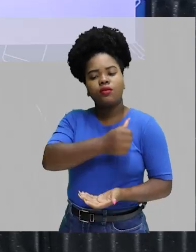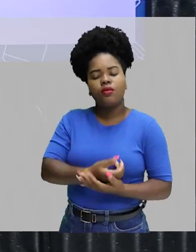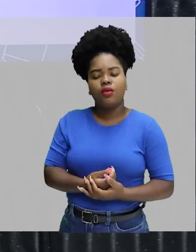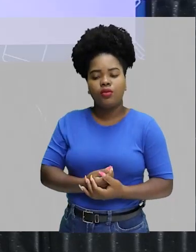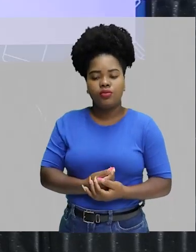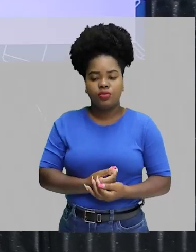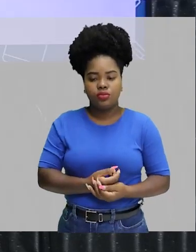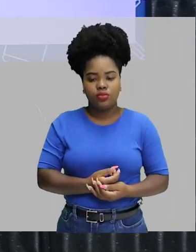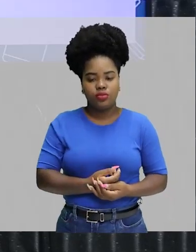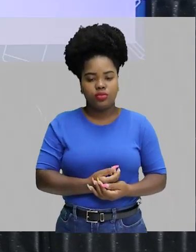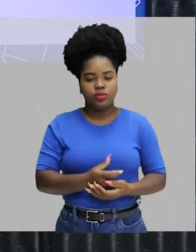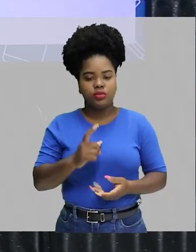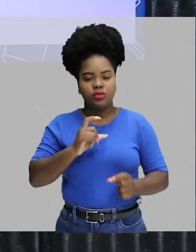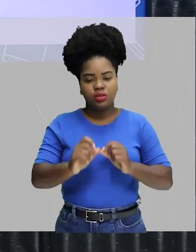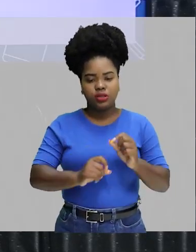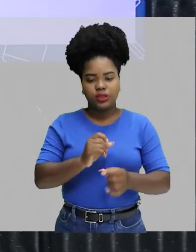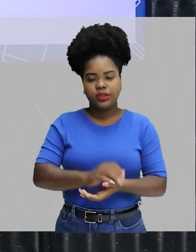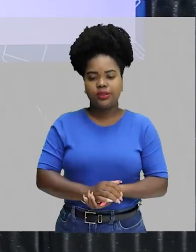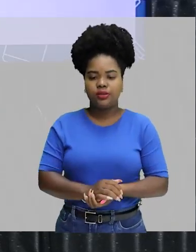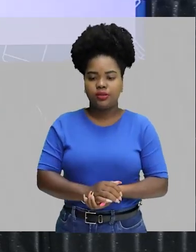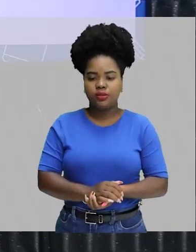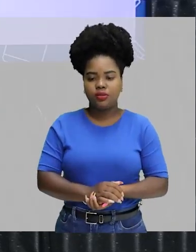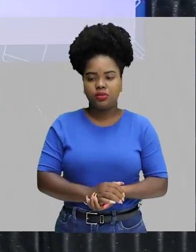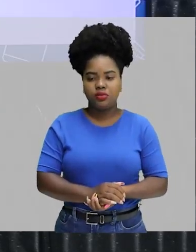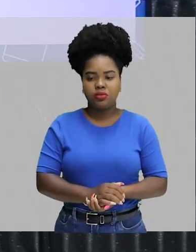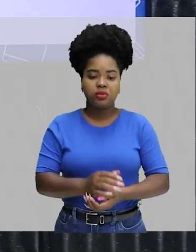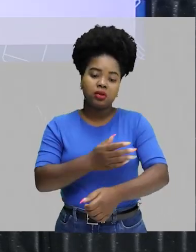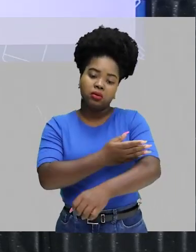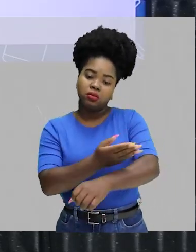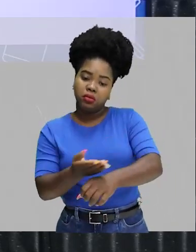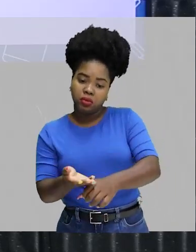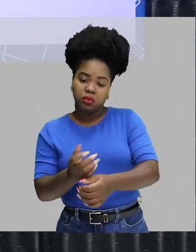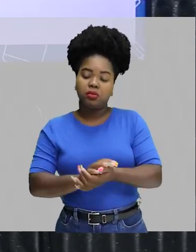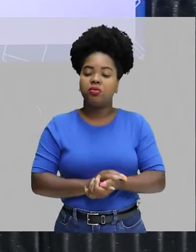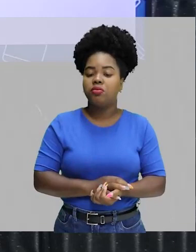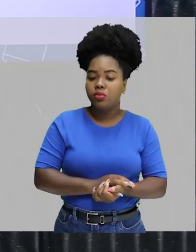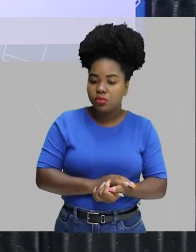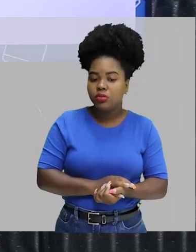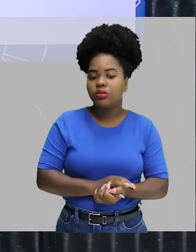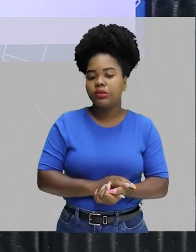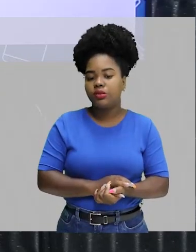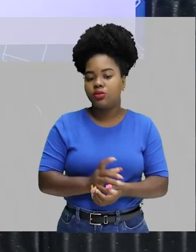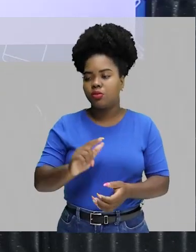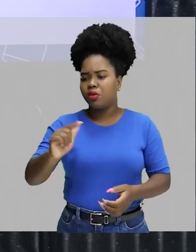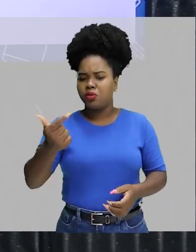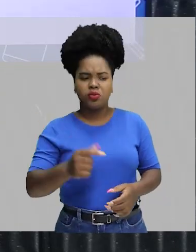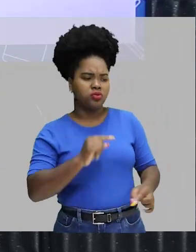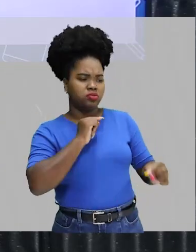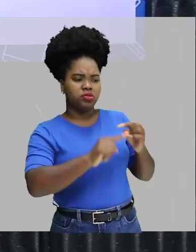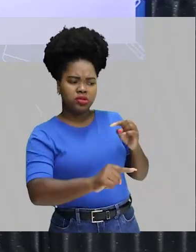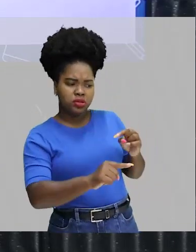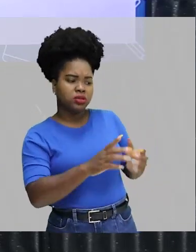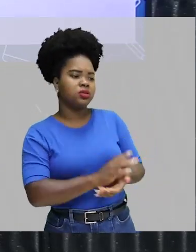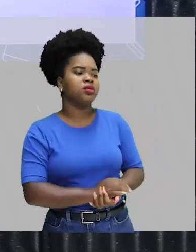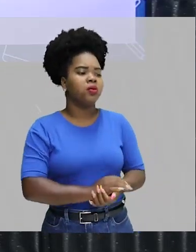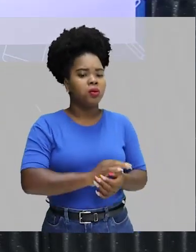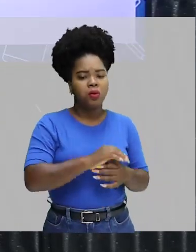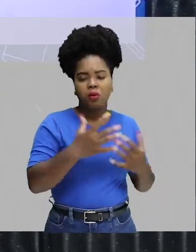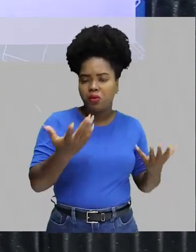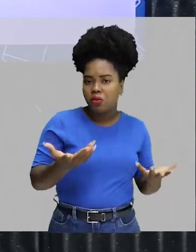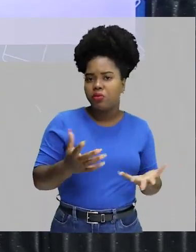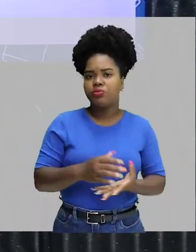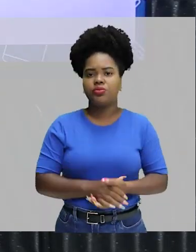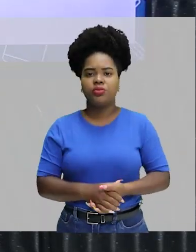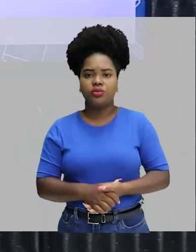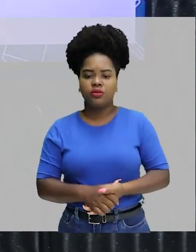um determinado comportamento, aí o outro vai e discorda. Ah, não é assim que se faz, é desse jeito aqui.